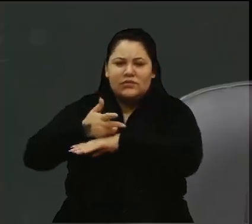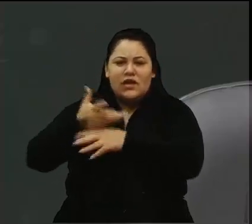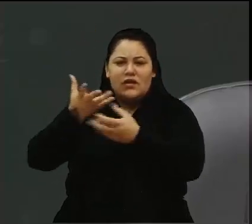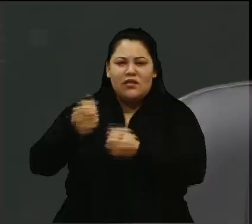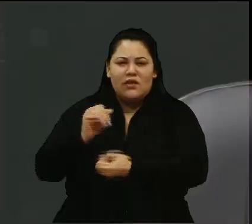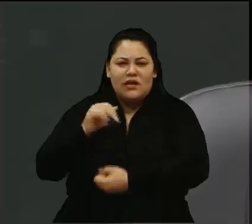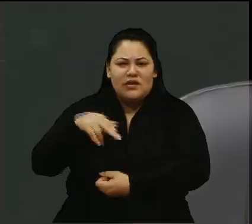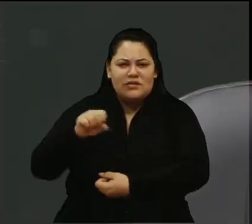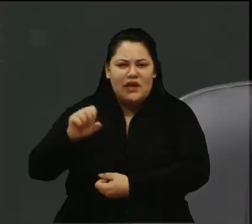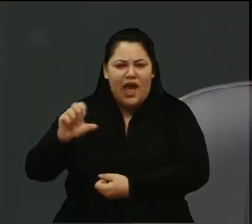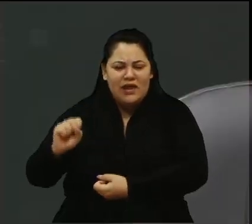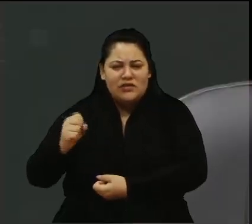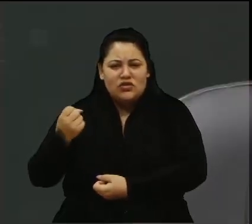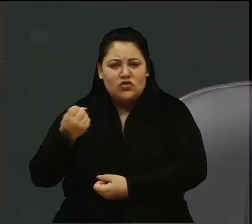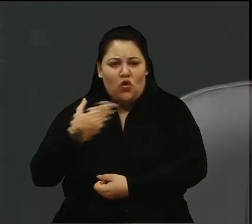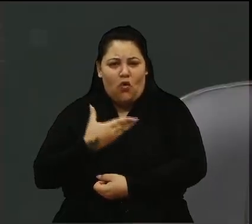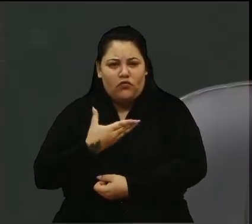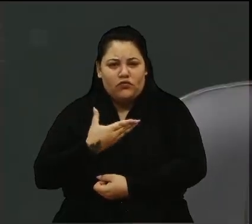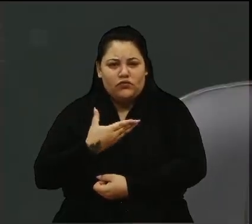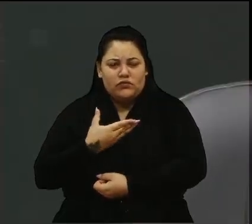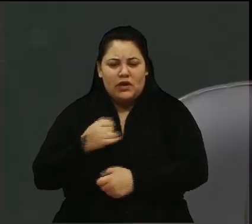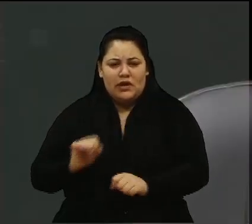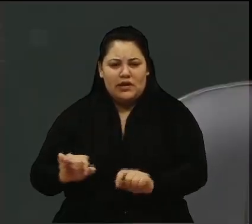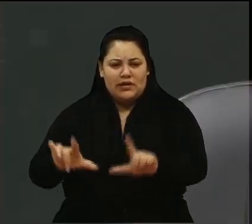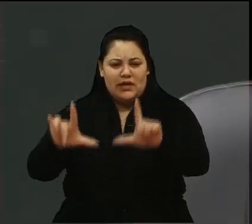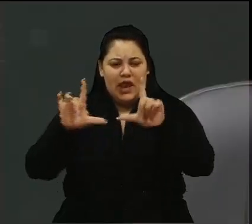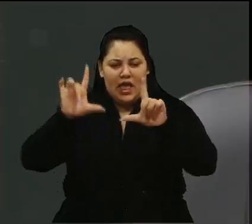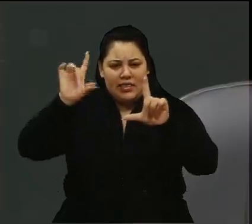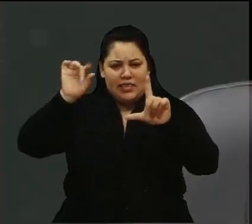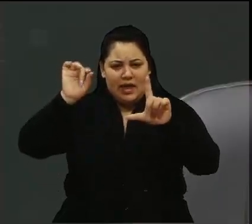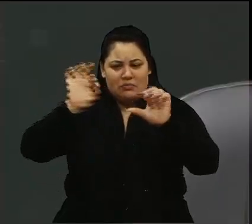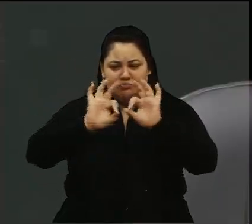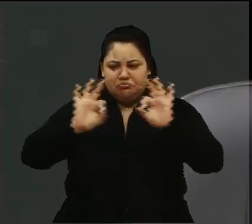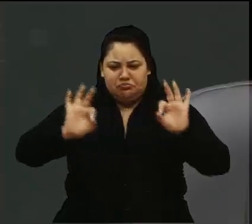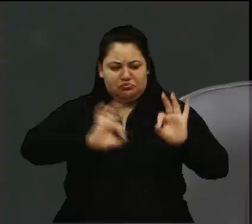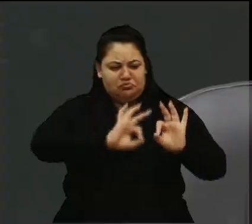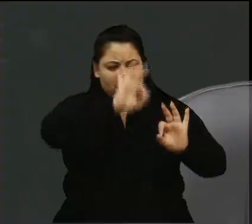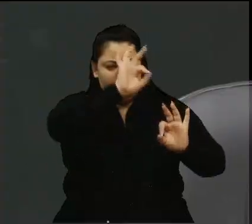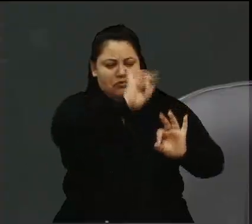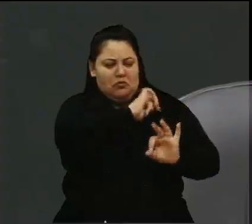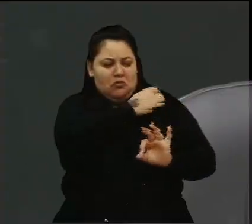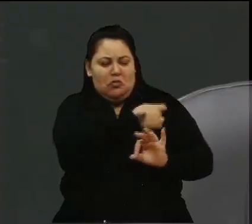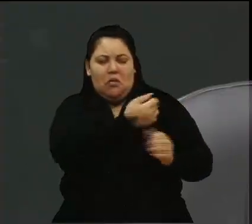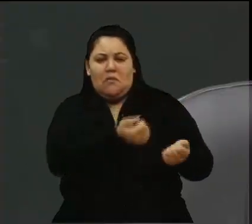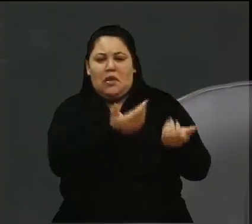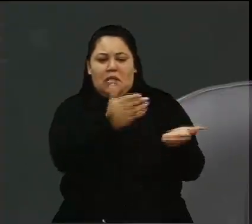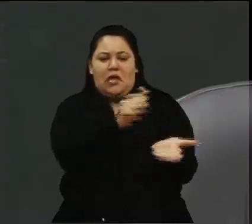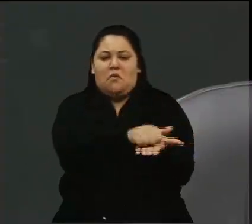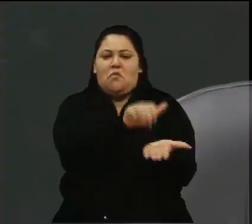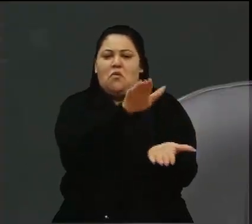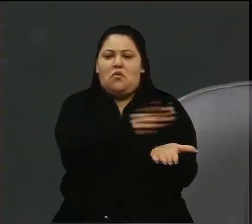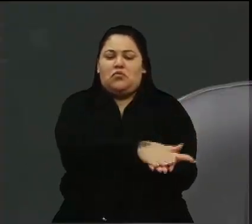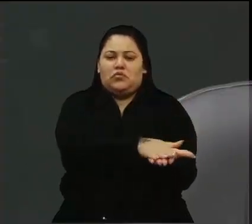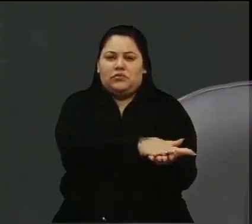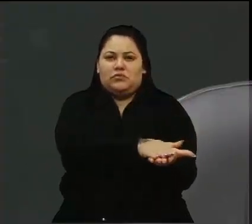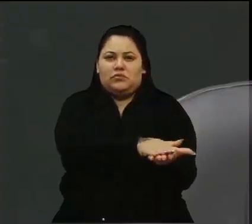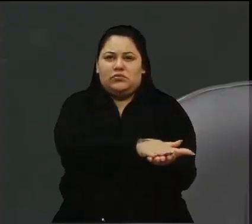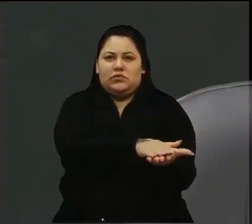GNSS de nova geração e tela de 10 polegadas aos agentes de fiscalização para multar. Nós temos que